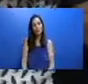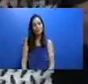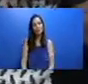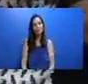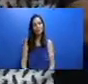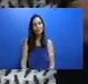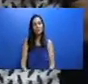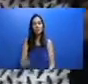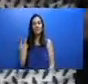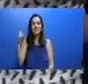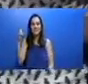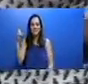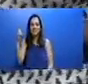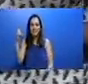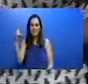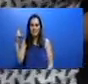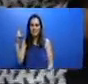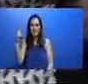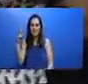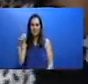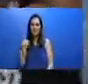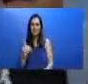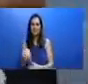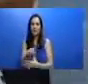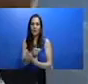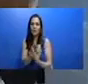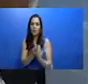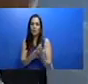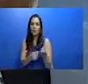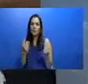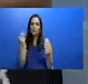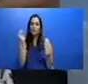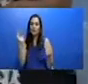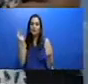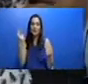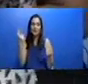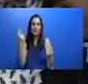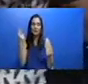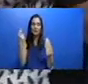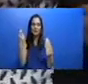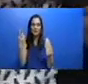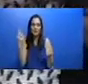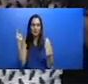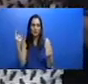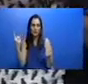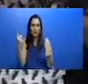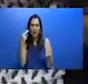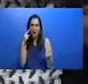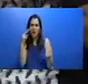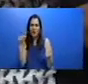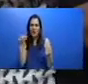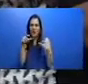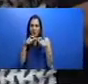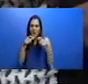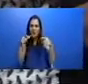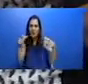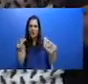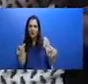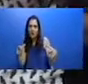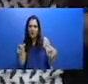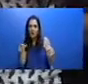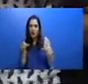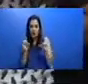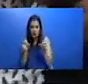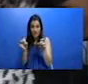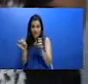5. Na página 231 ainda. Veja as embalagens de alguns produtos vendidos em um